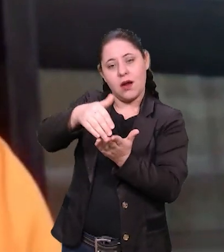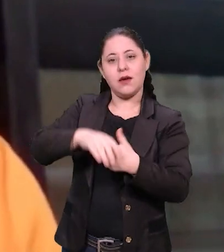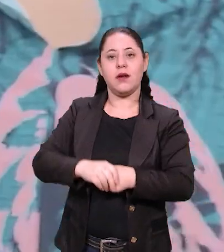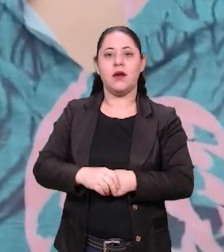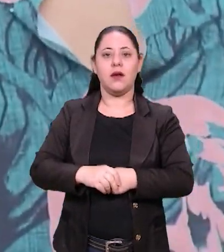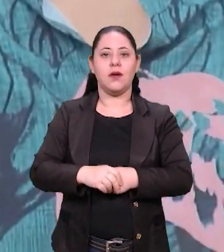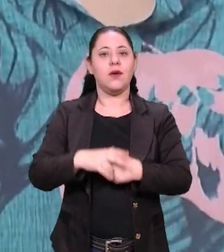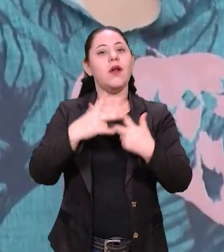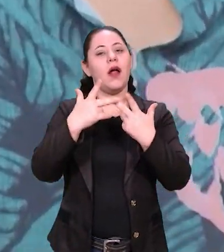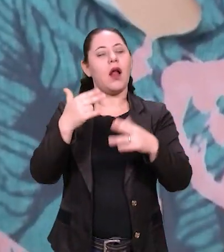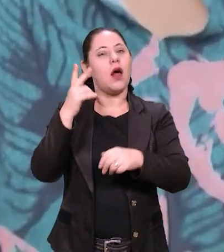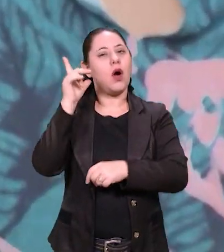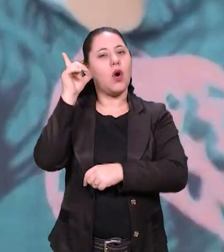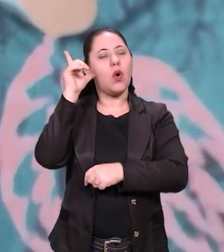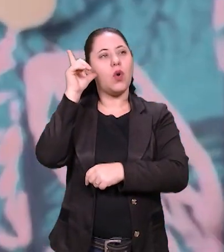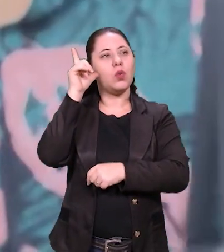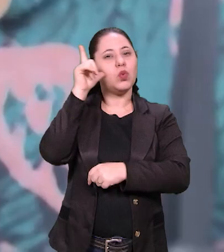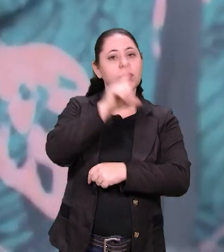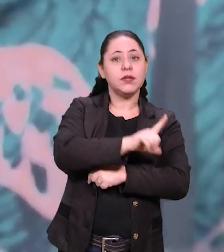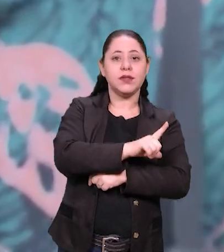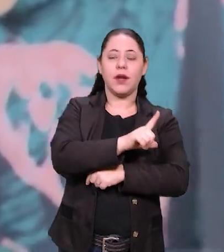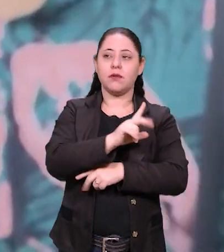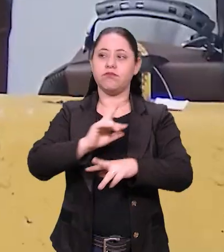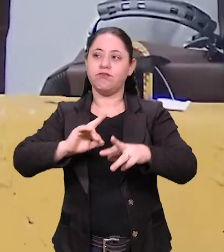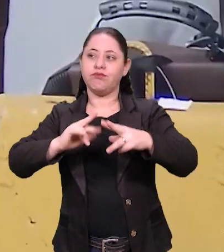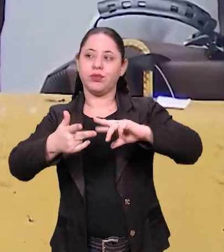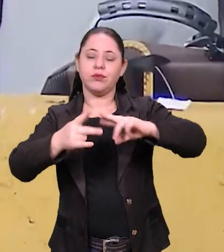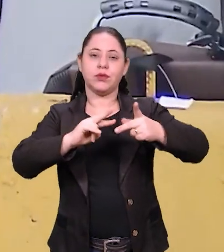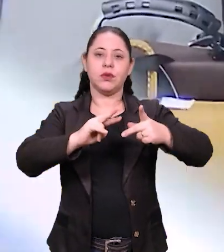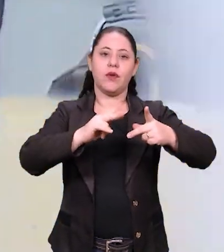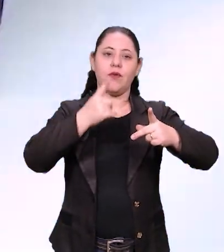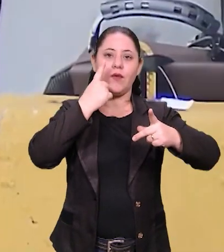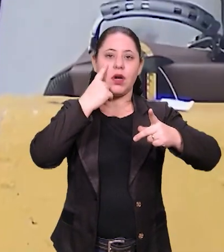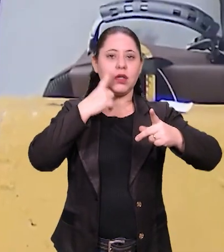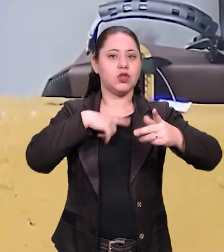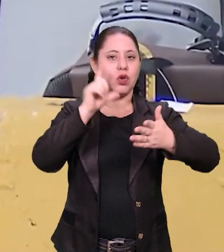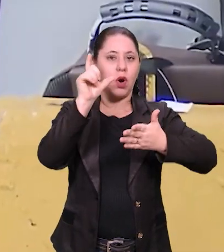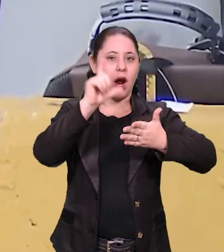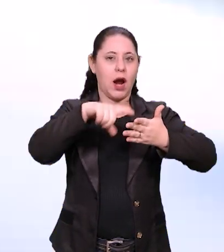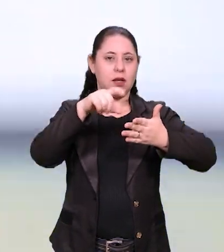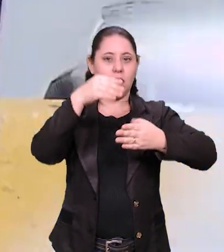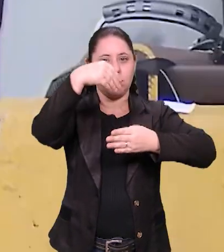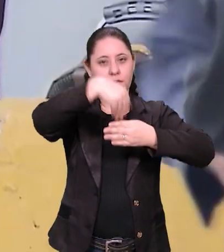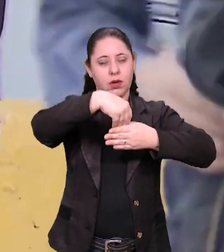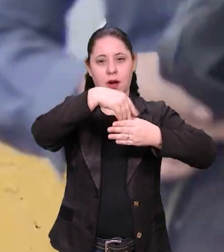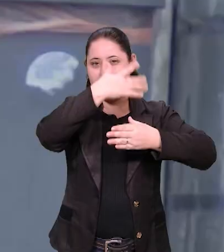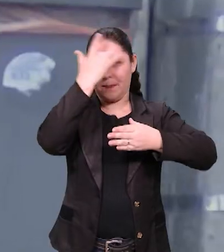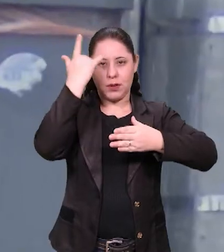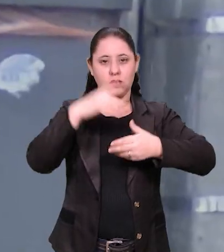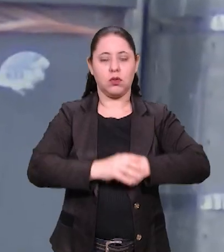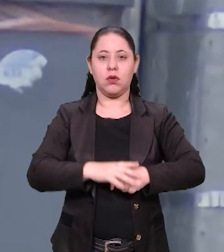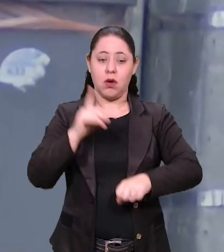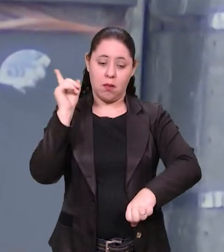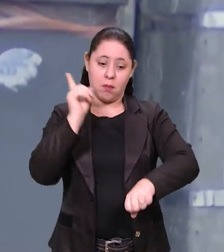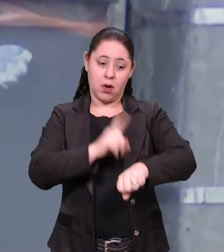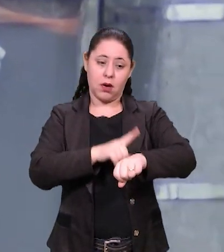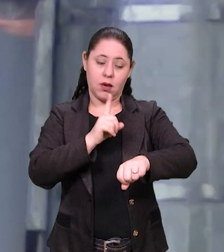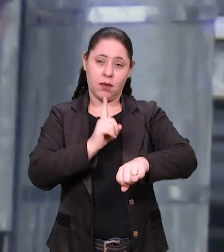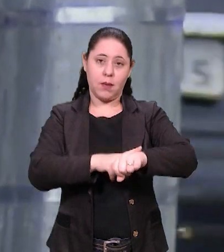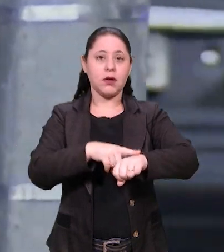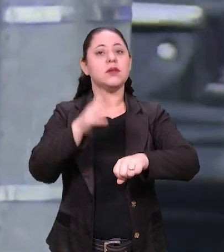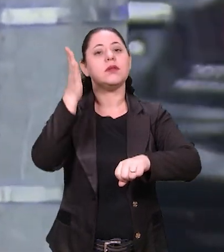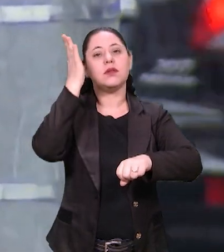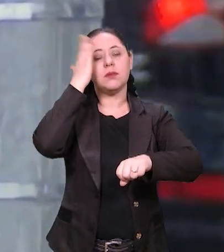essas variações e também dava para ver que tinha o cartão dentro. Então a pessoa, no momento que ela recebia, ela já sabia que tinha dinheiro e que ela teria